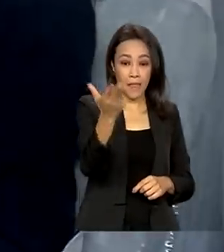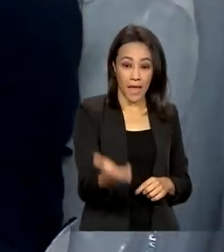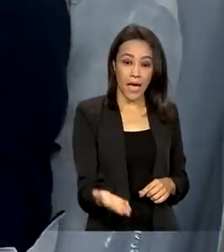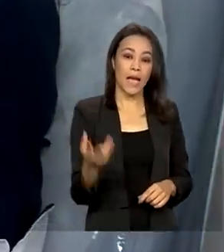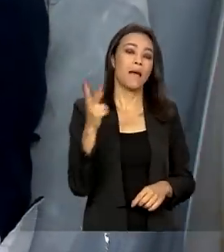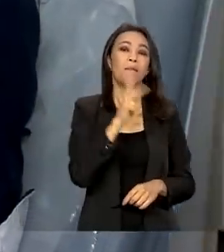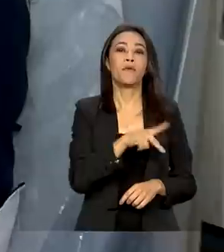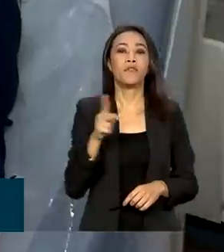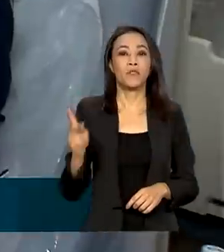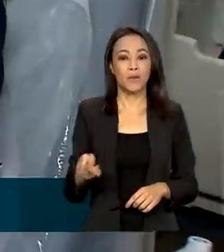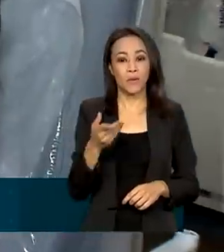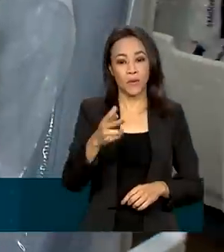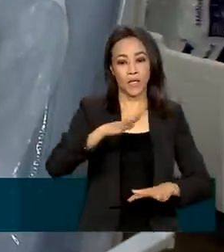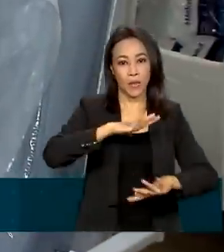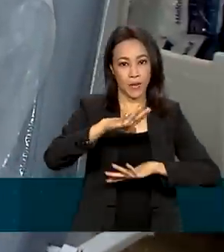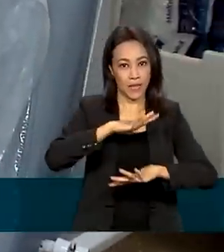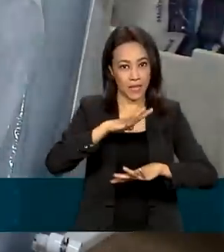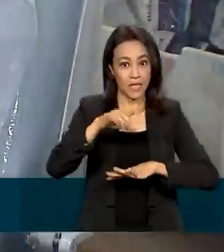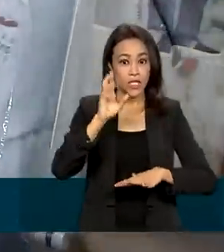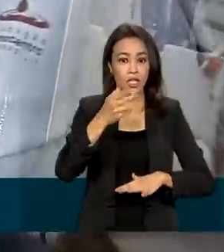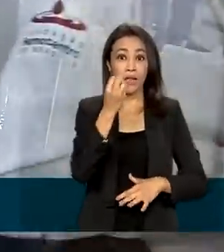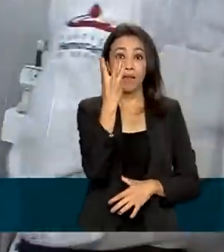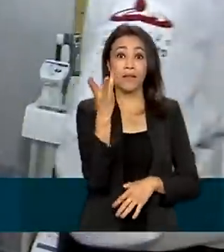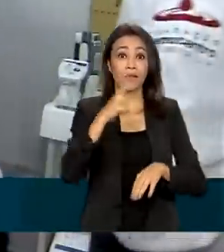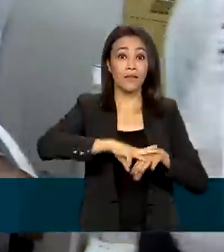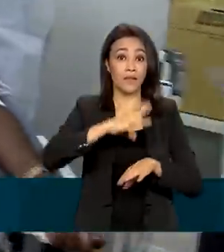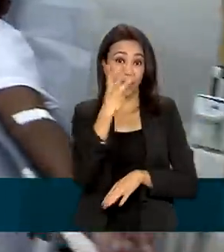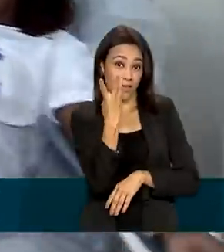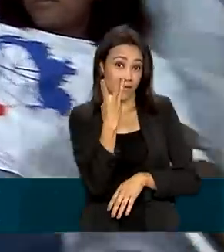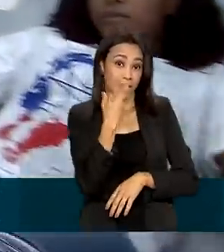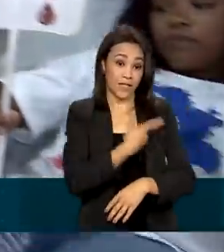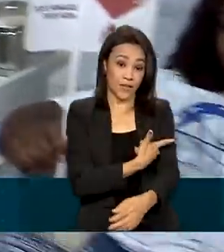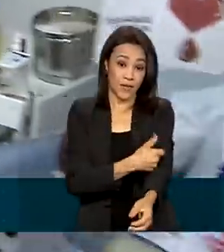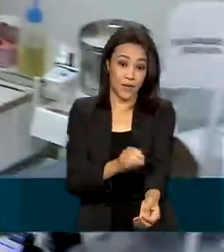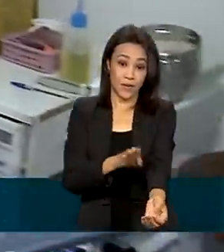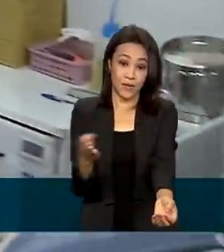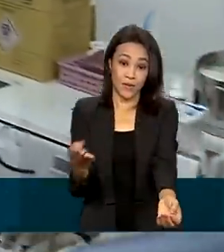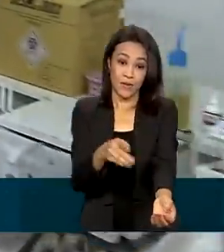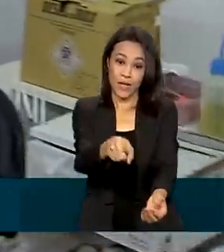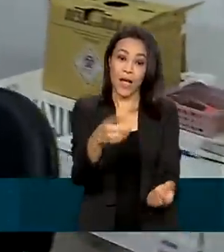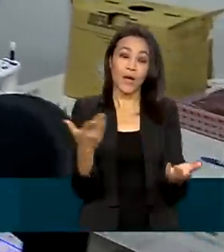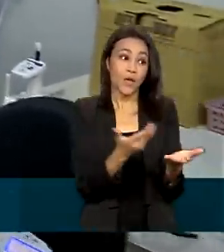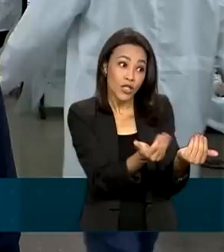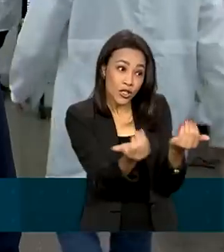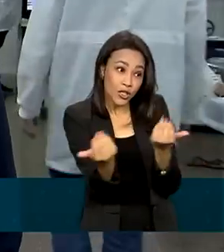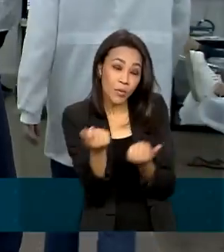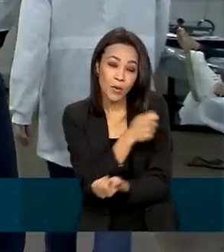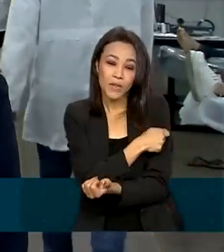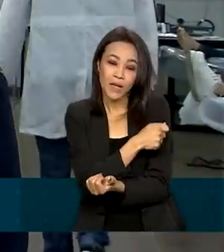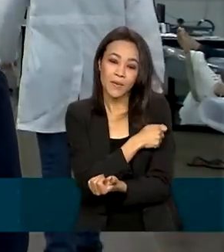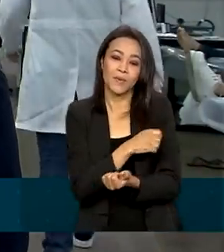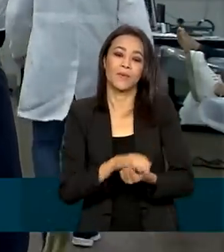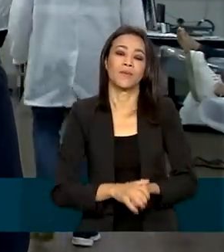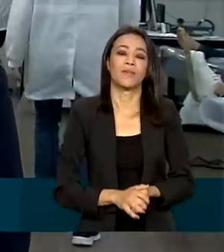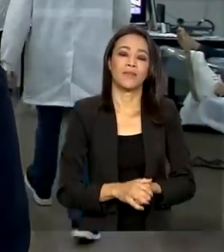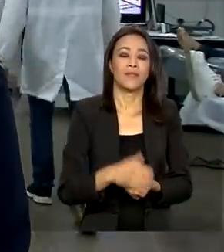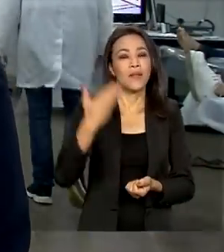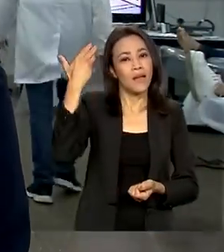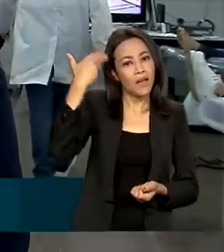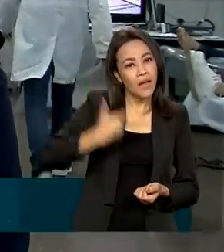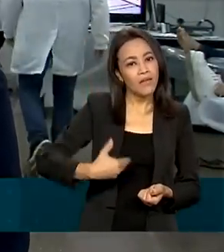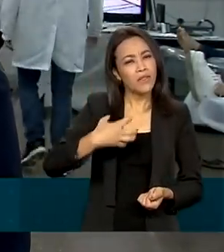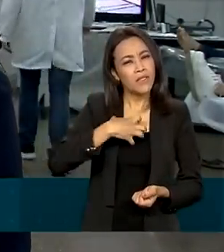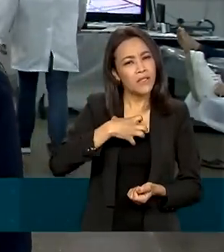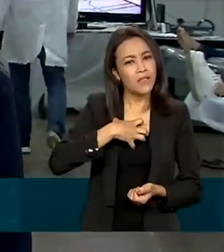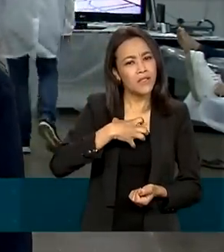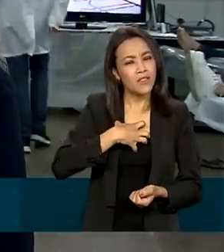professora em Águas Lindas e já doou sangue 3 vezes. Agora, mobilizou alunos para um mutirão de doações. É o sentimento de utilidade.